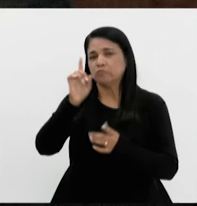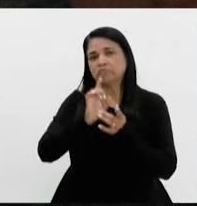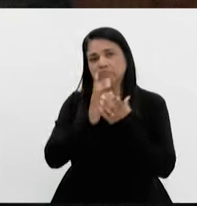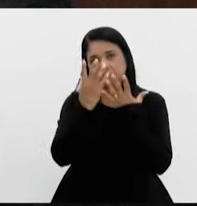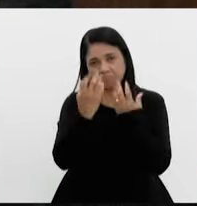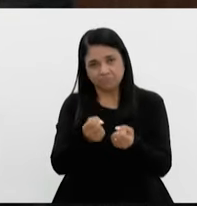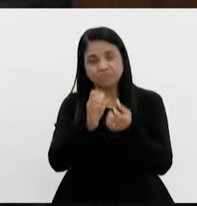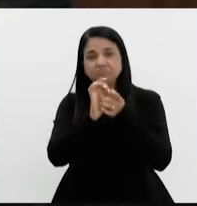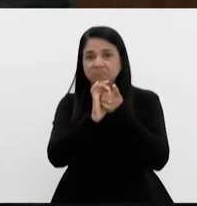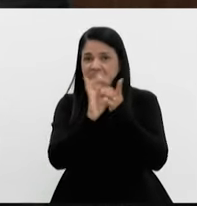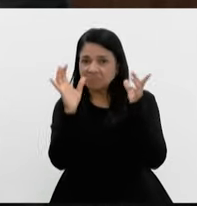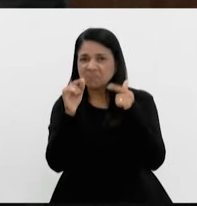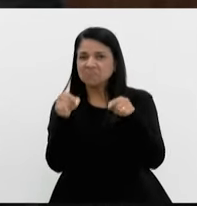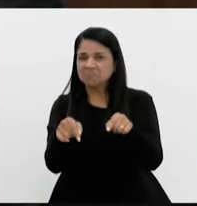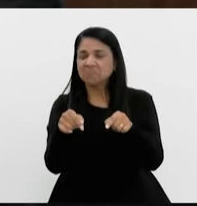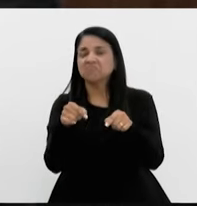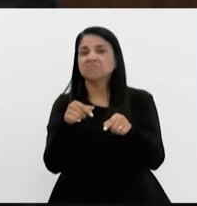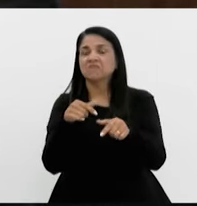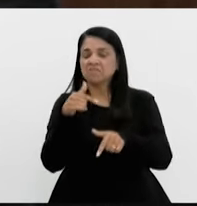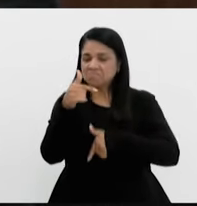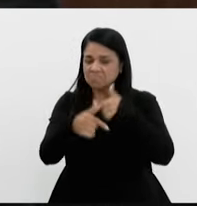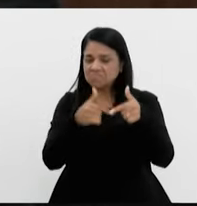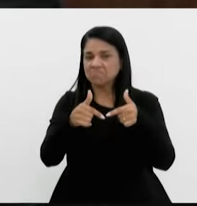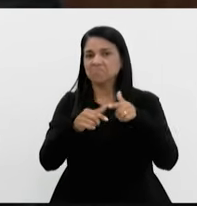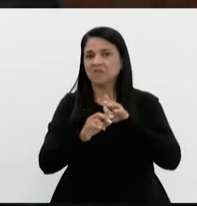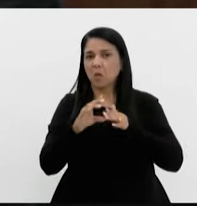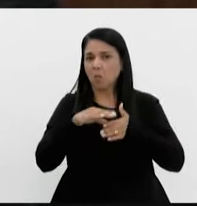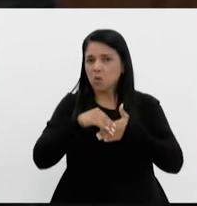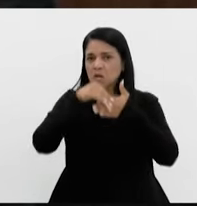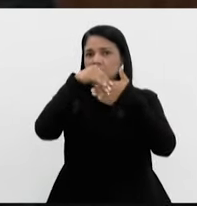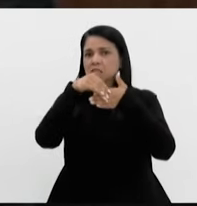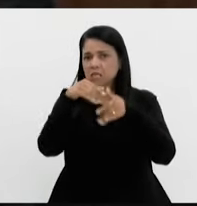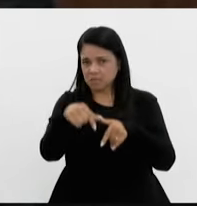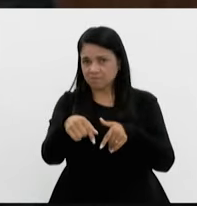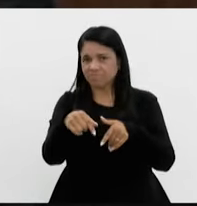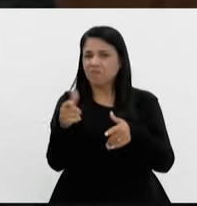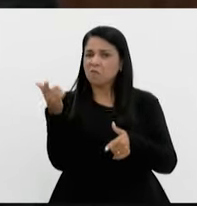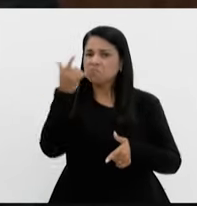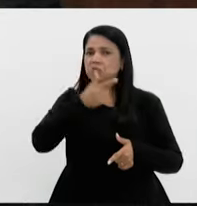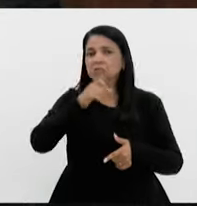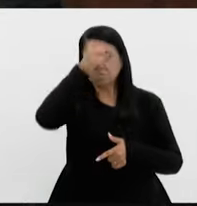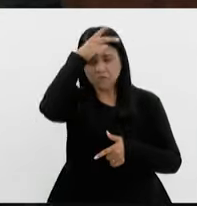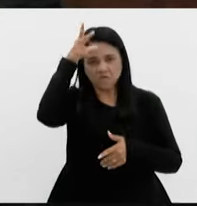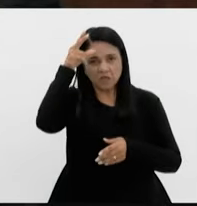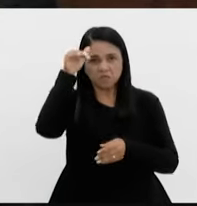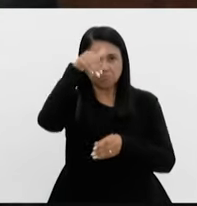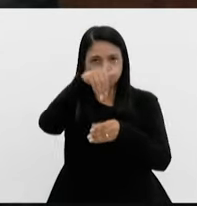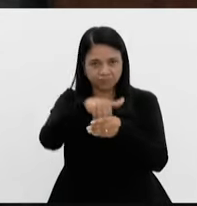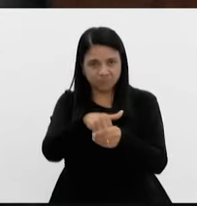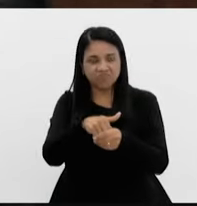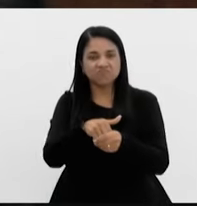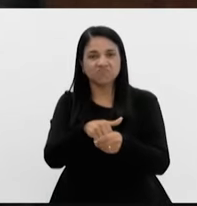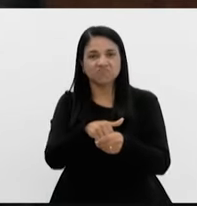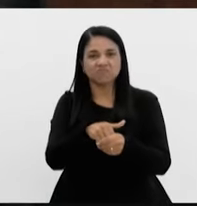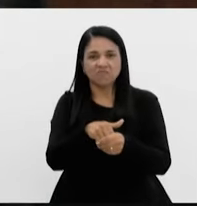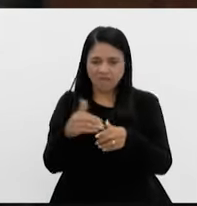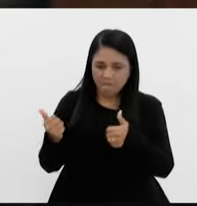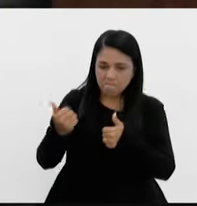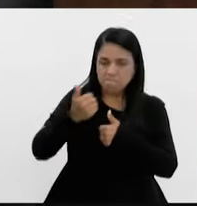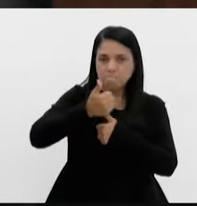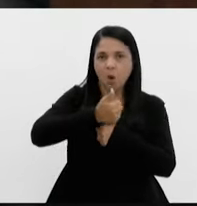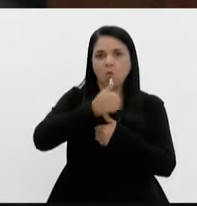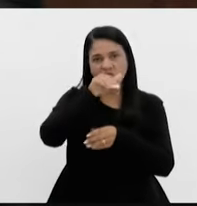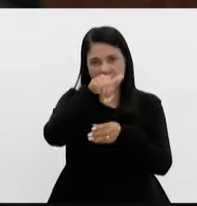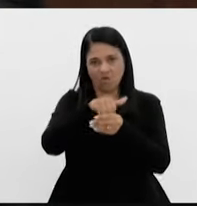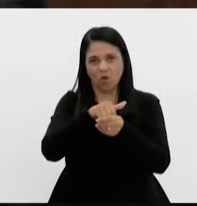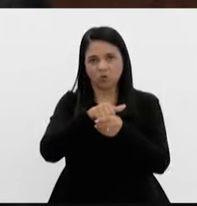Federal liderando a oposição Se Deus quiser vai tomar conta e caçar os ratos da prefeitura de Niterói se